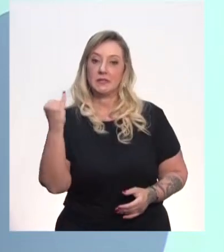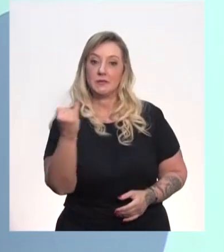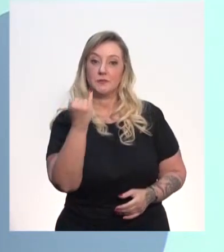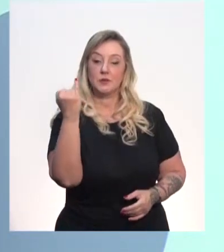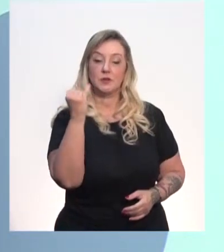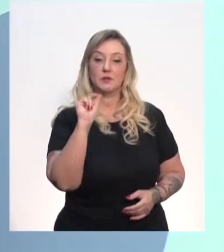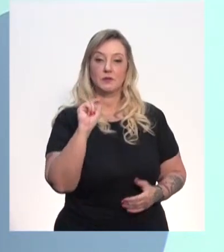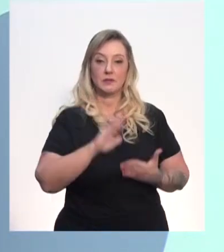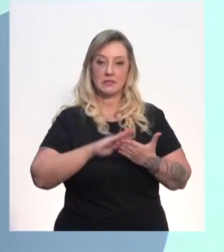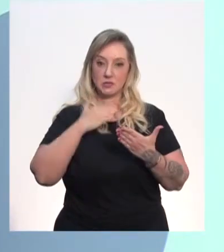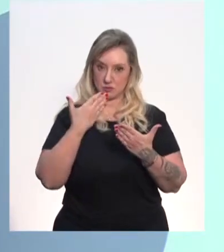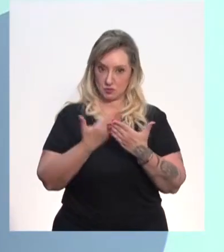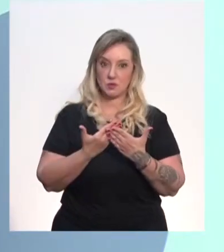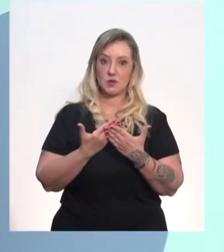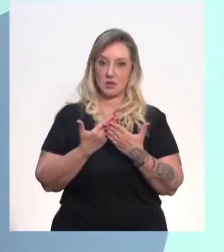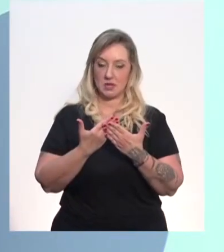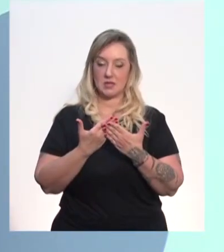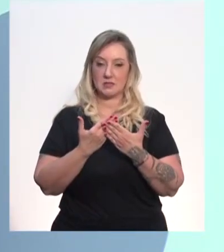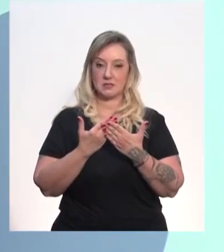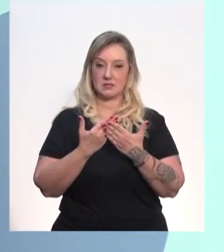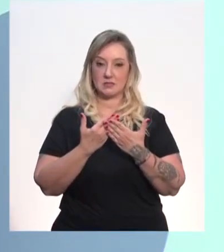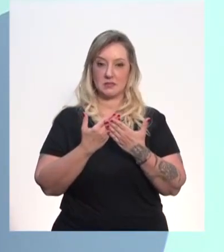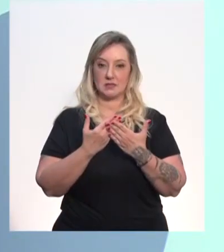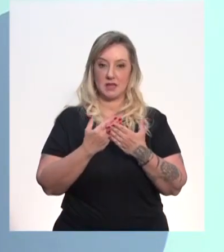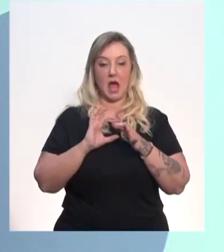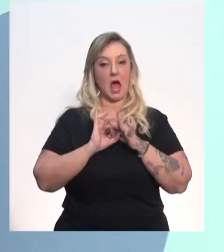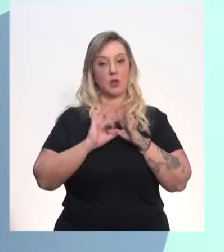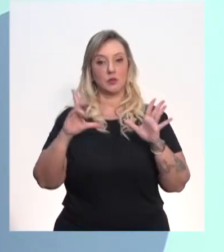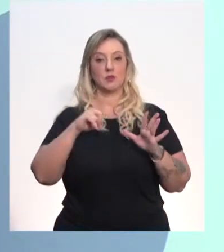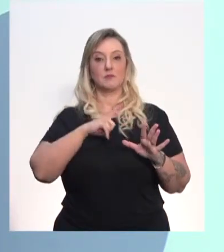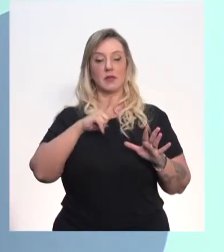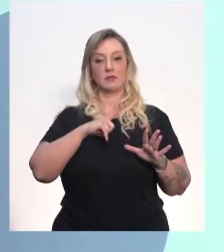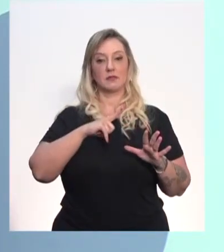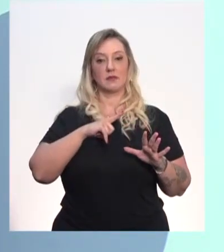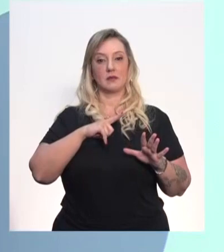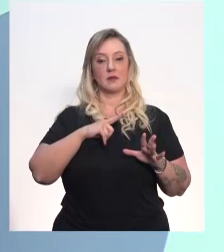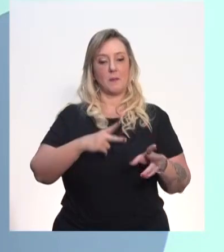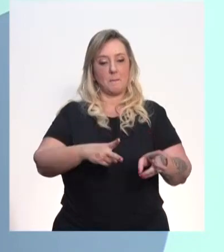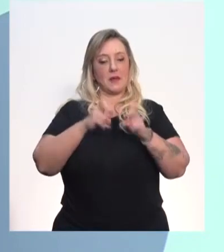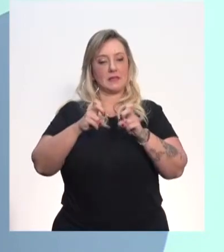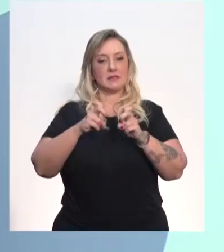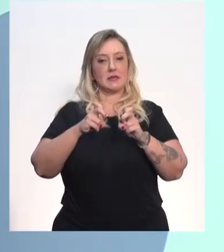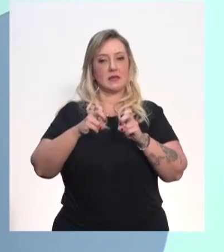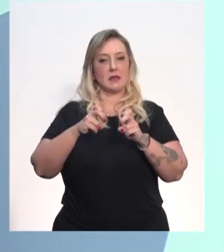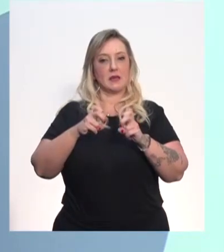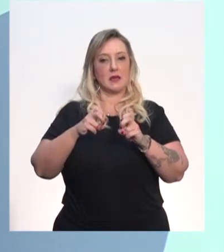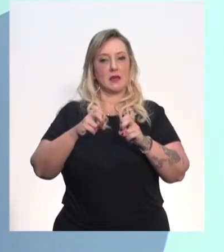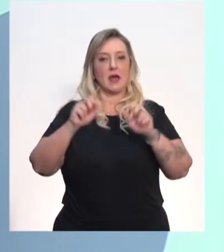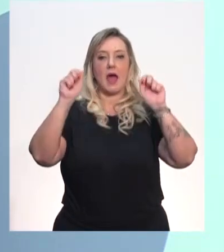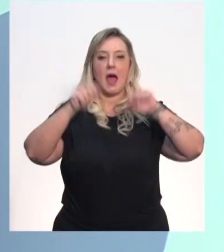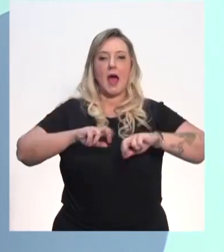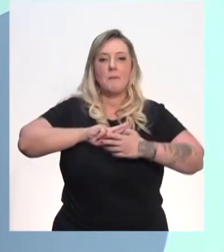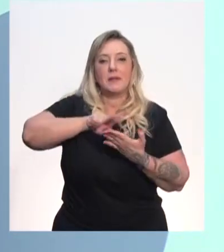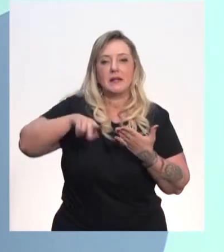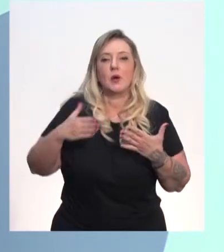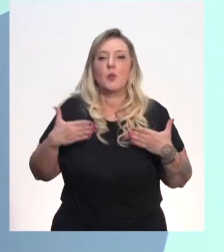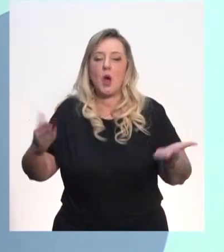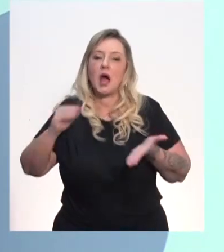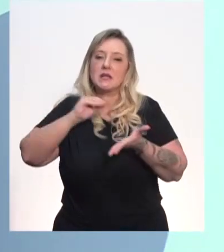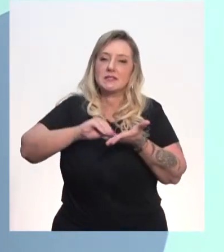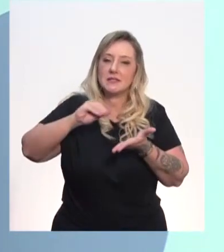estamos vivenciando hoje, foram selecionadas 4 habilidades para que fosse possível